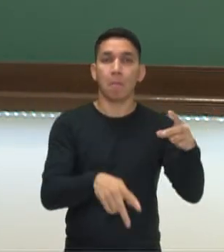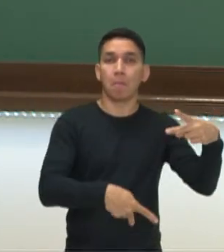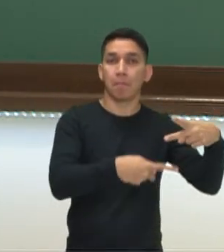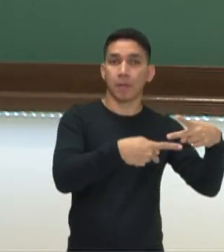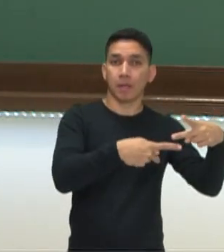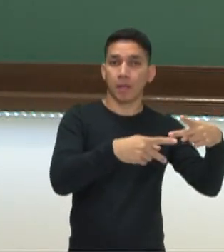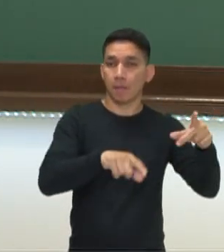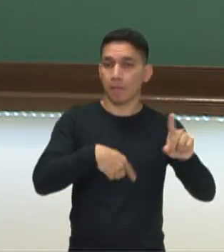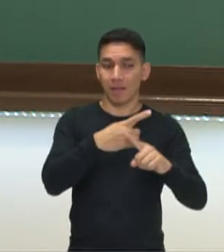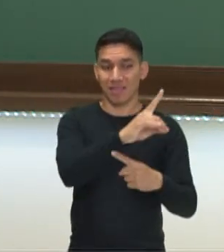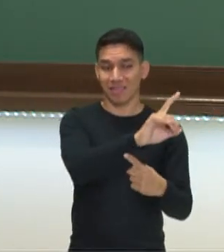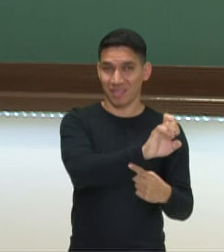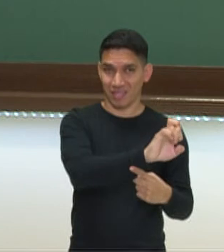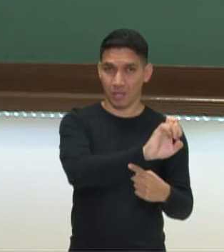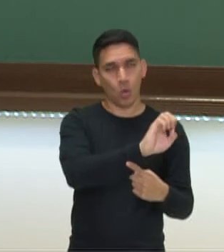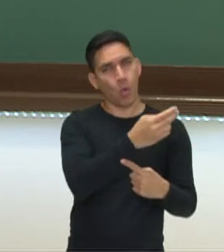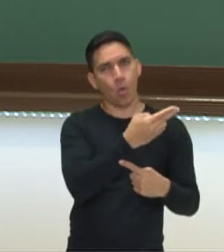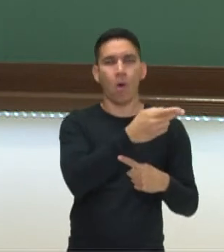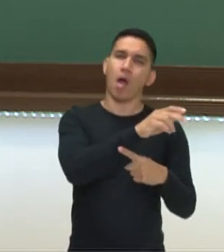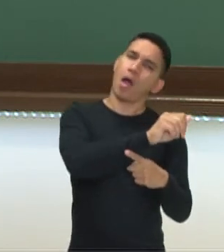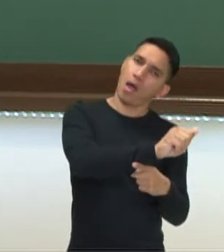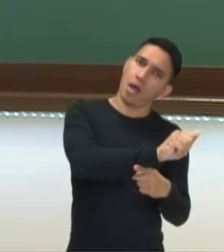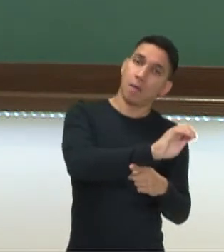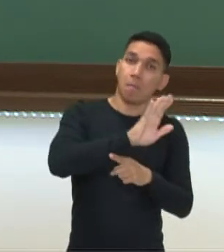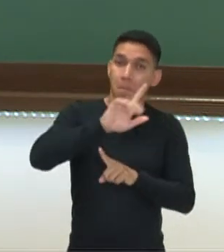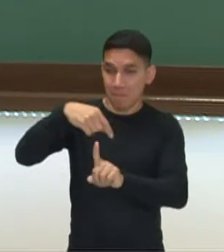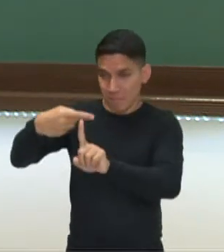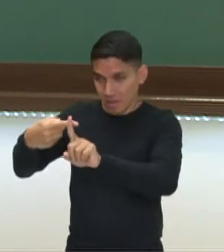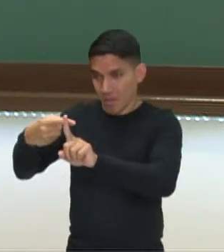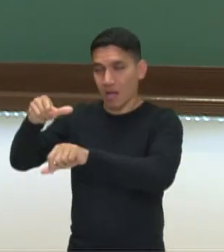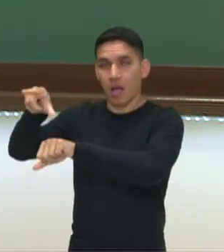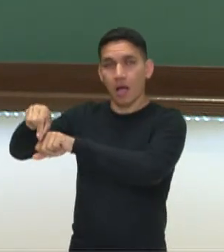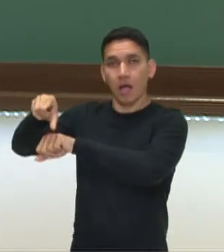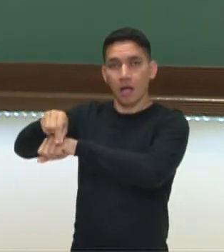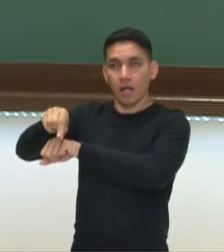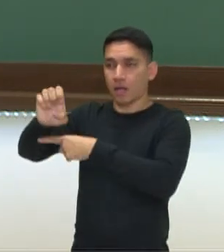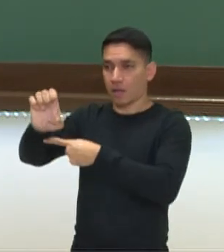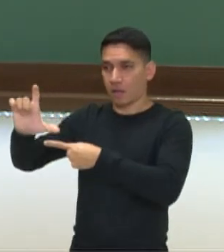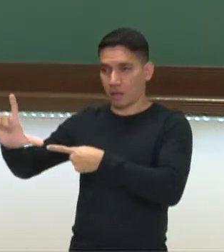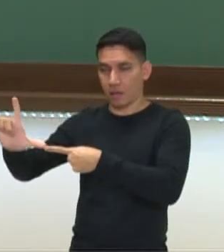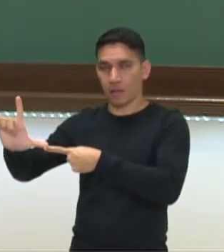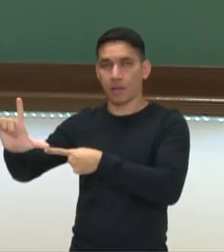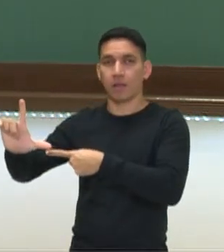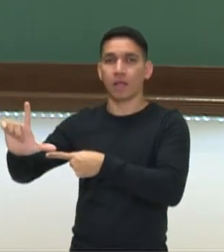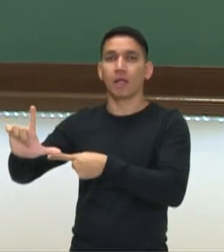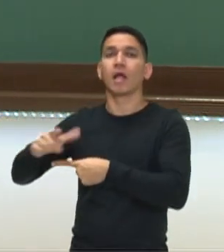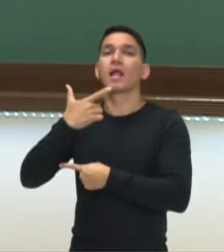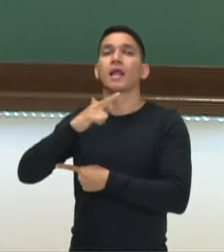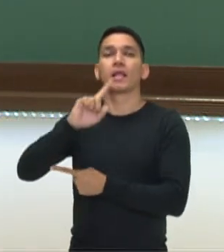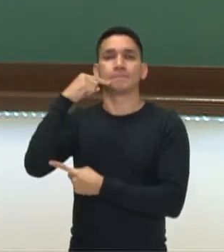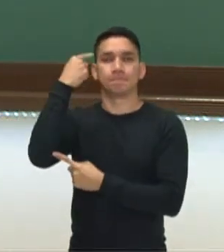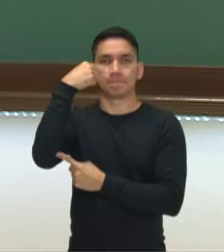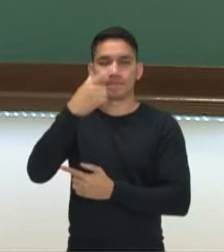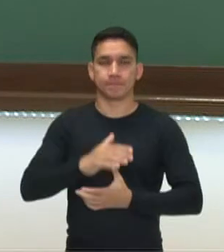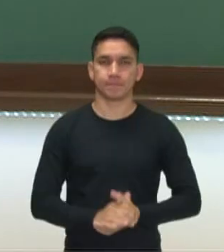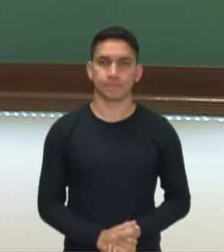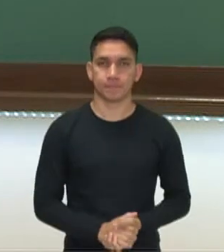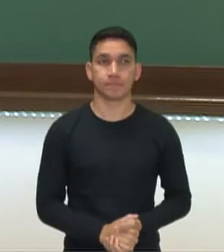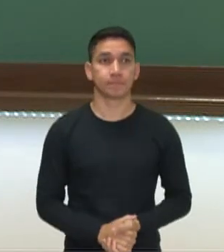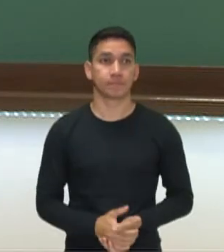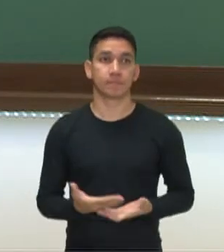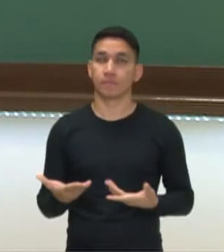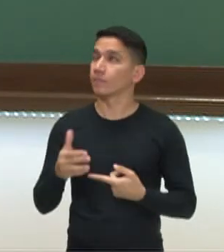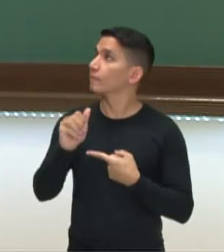de ou a preposição a mais o artigo el em língua espanhola.